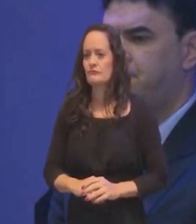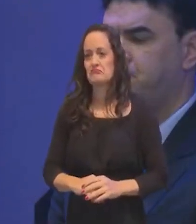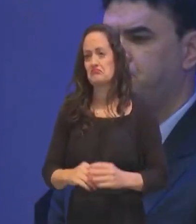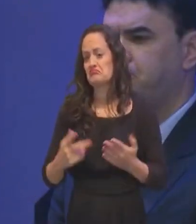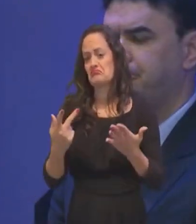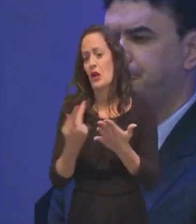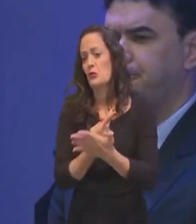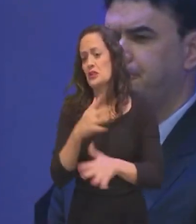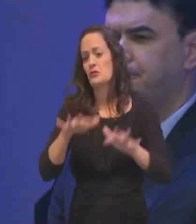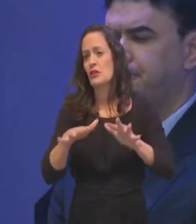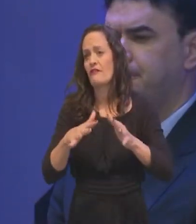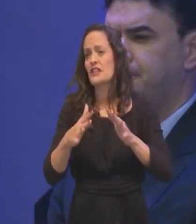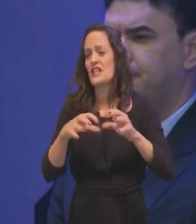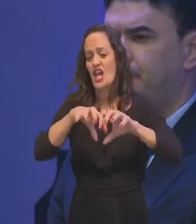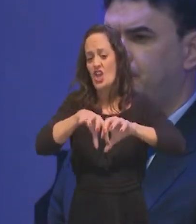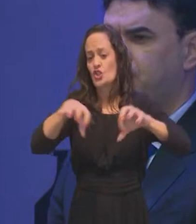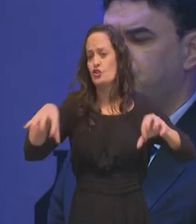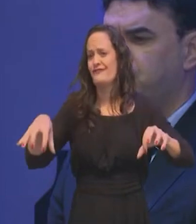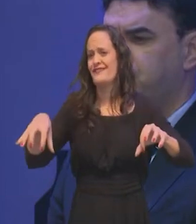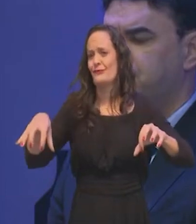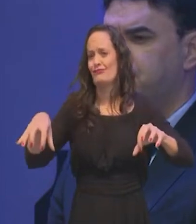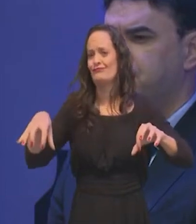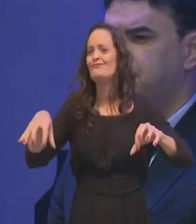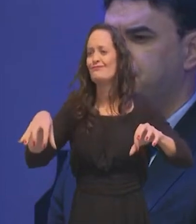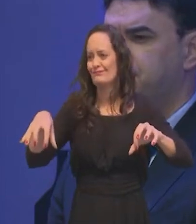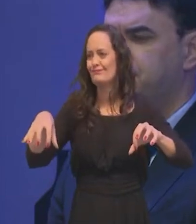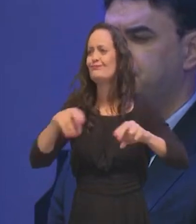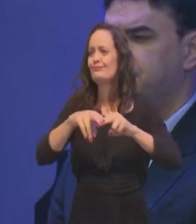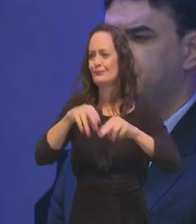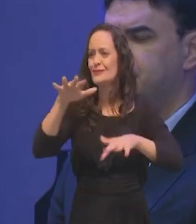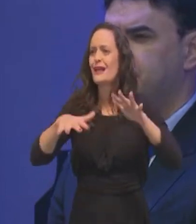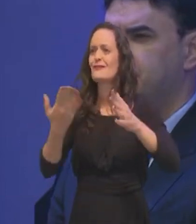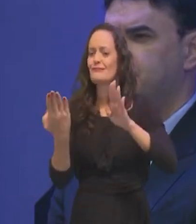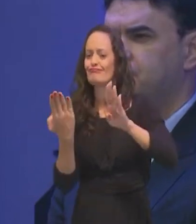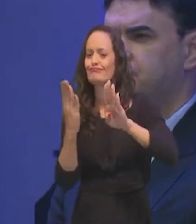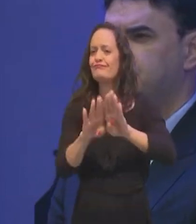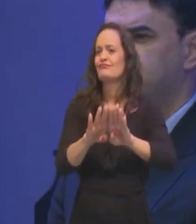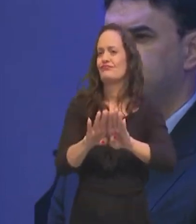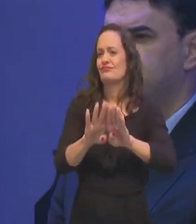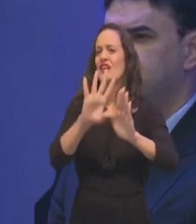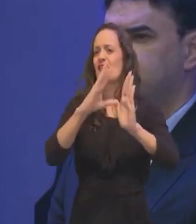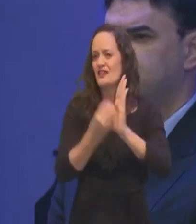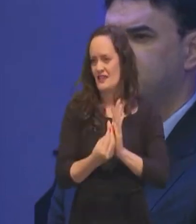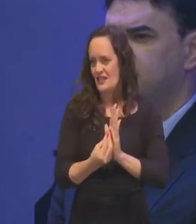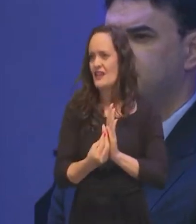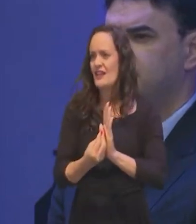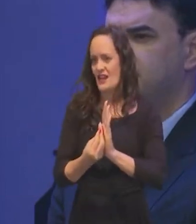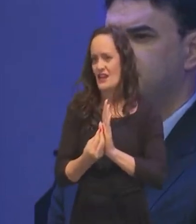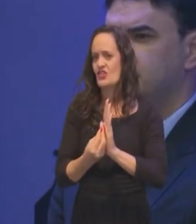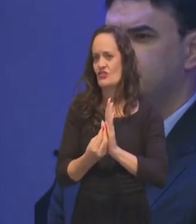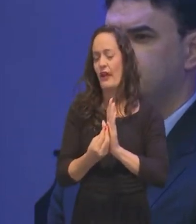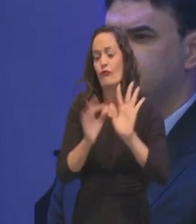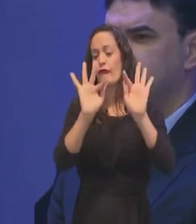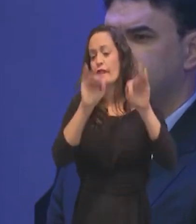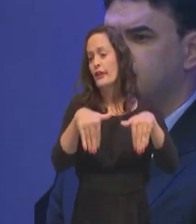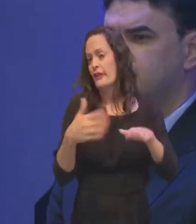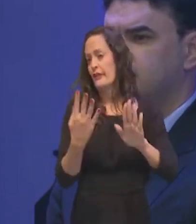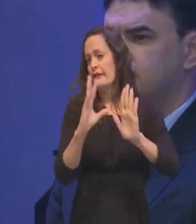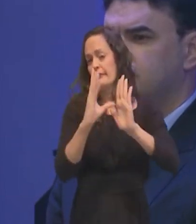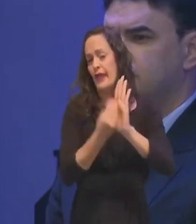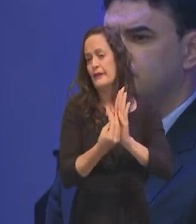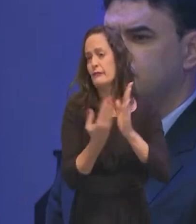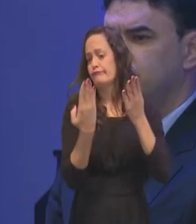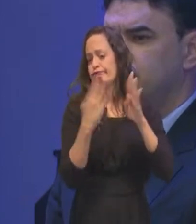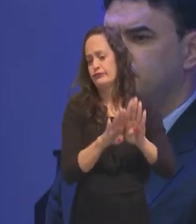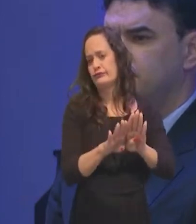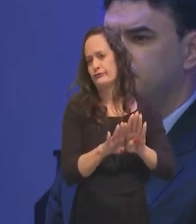divisão e assim o desfecho de uma determinada igreja, o fim, decretando o fim de uma